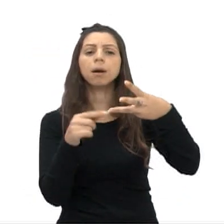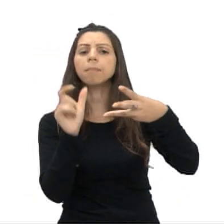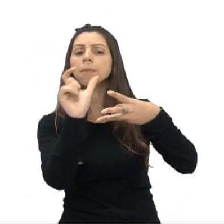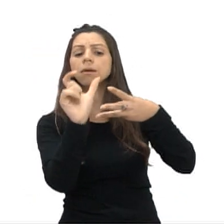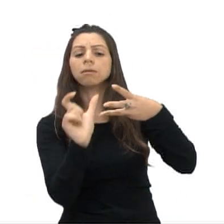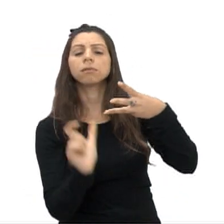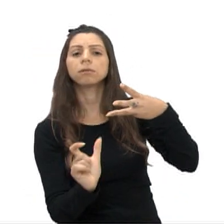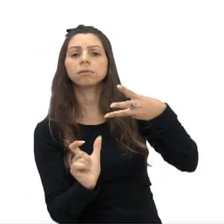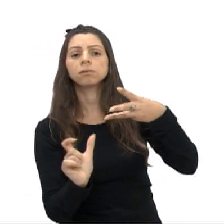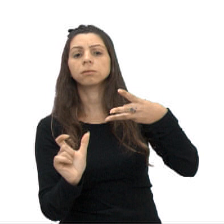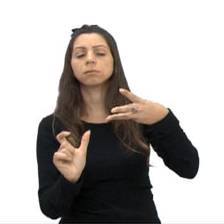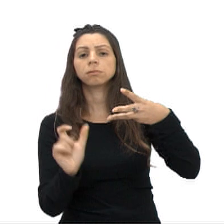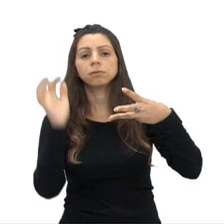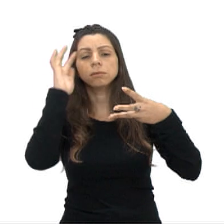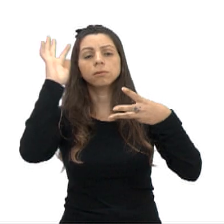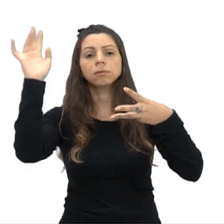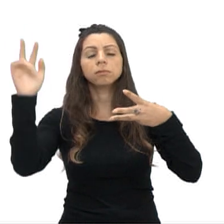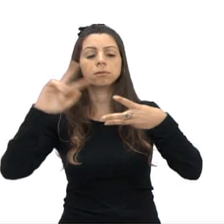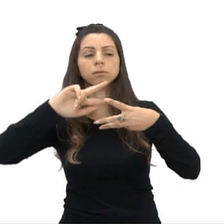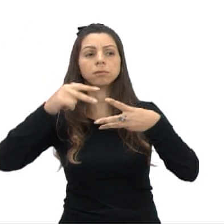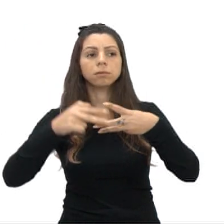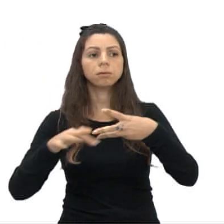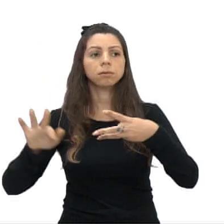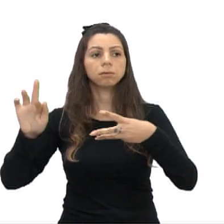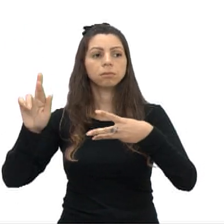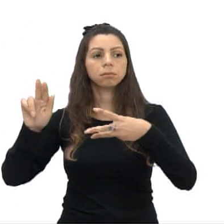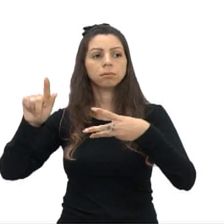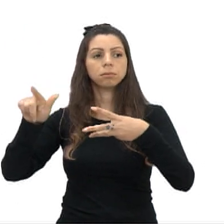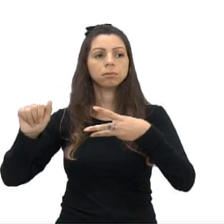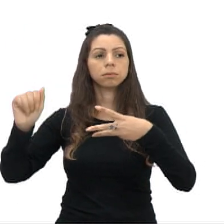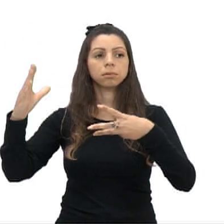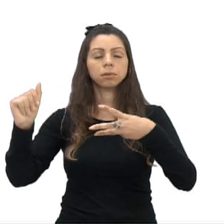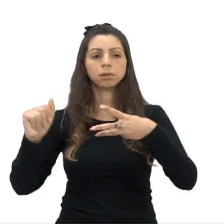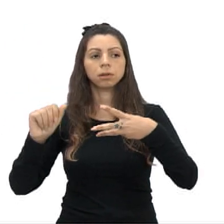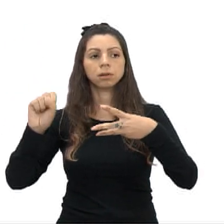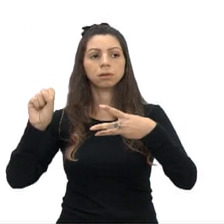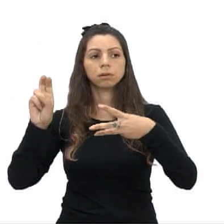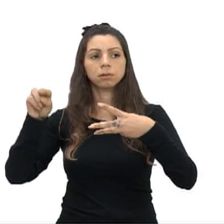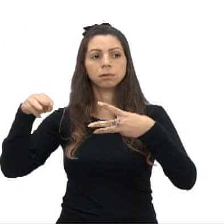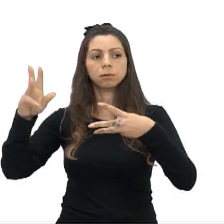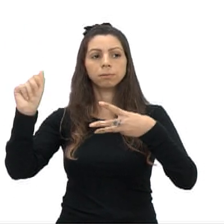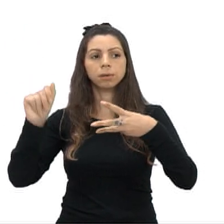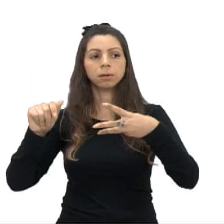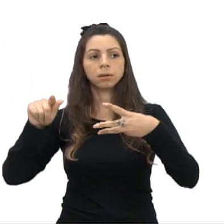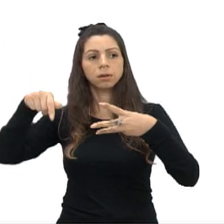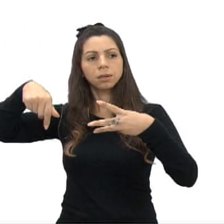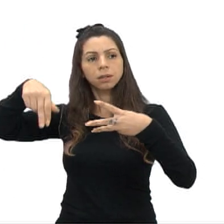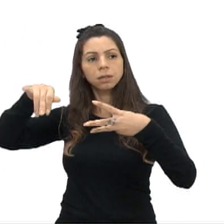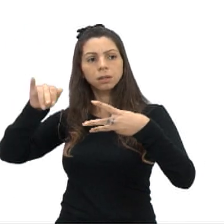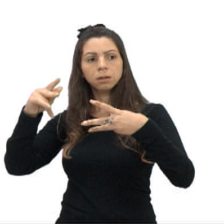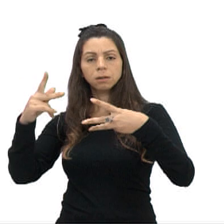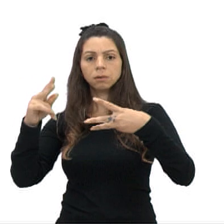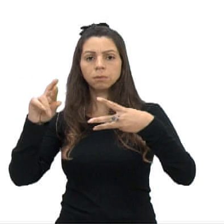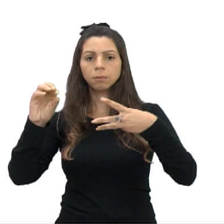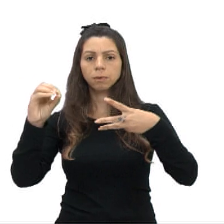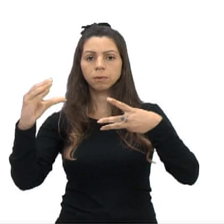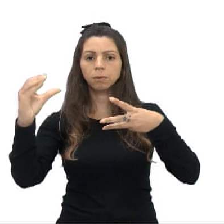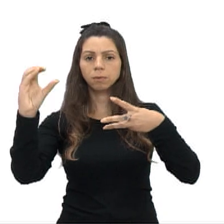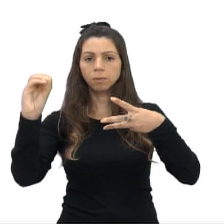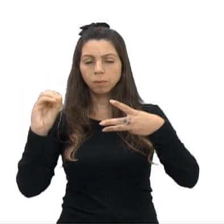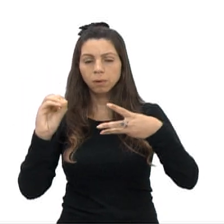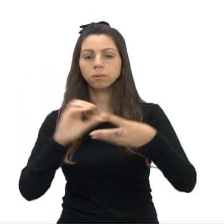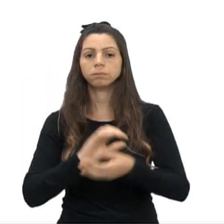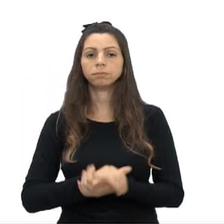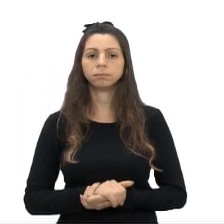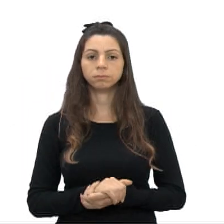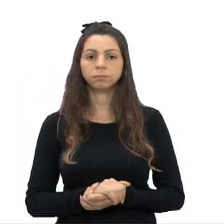sei. Então imagine o significado de fusarca, supimpa e quiprocó. Imagine esses